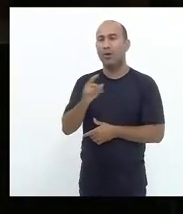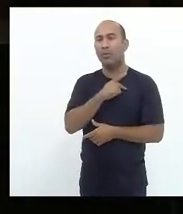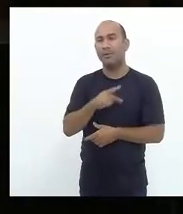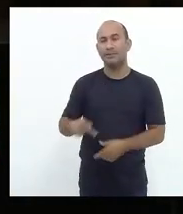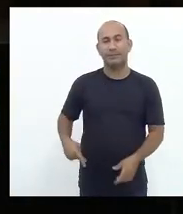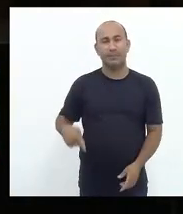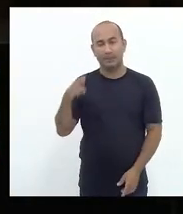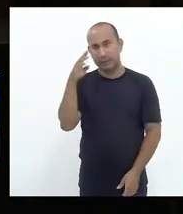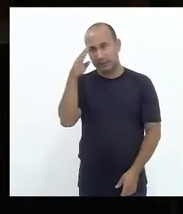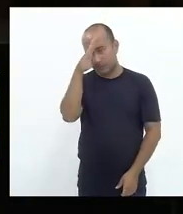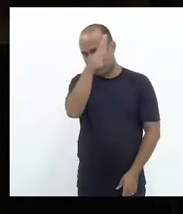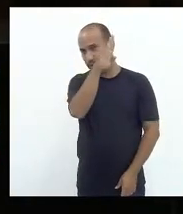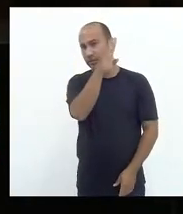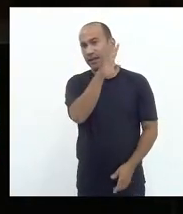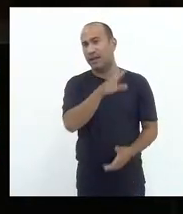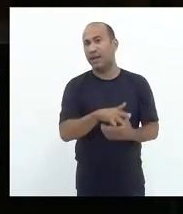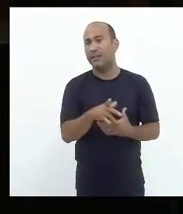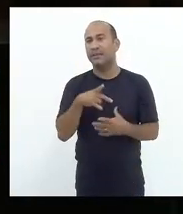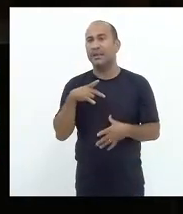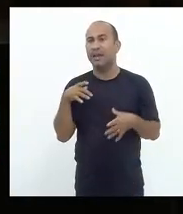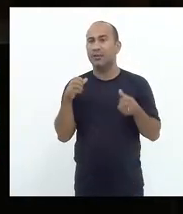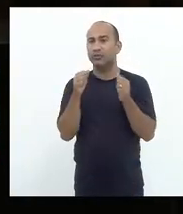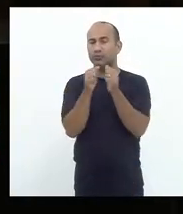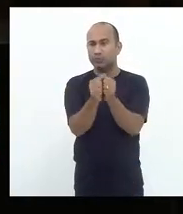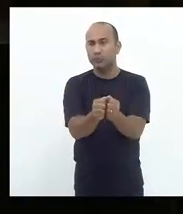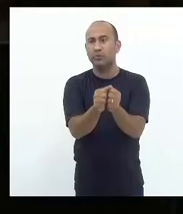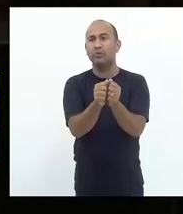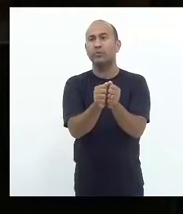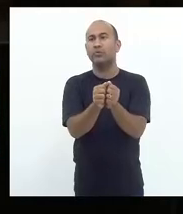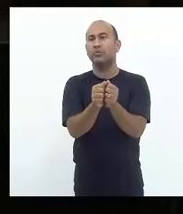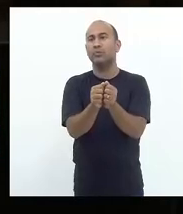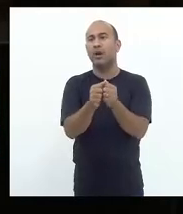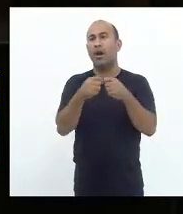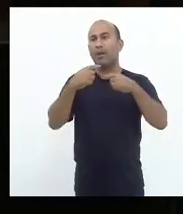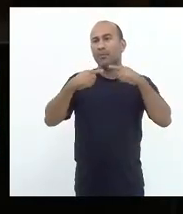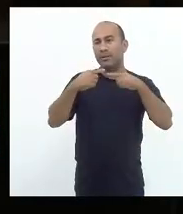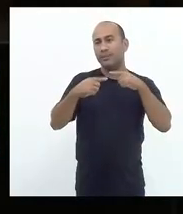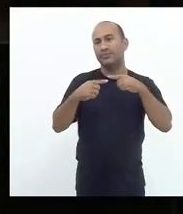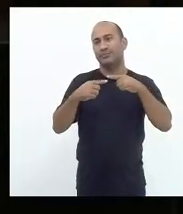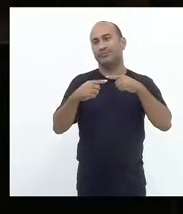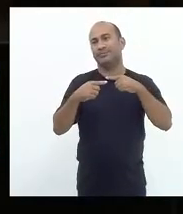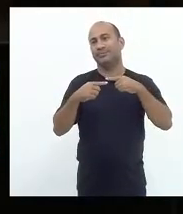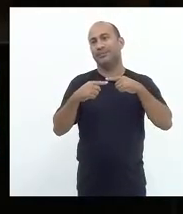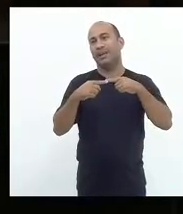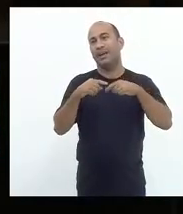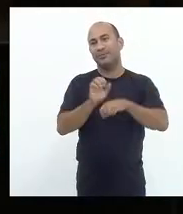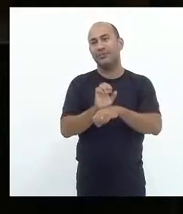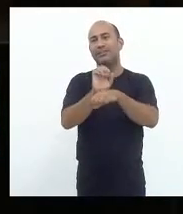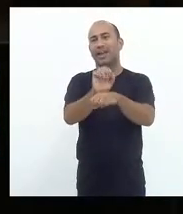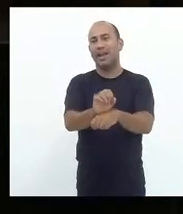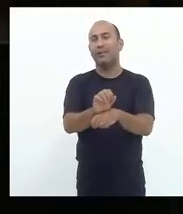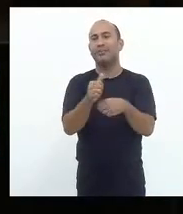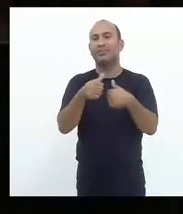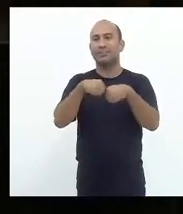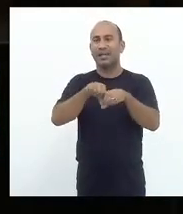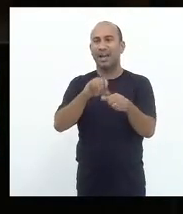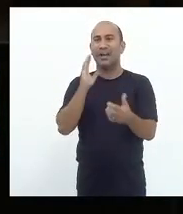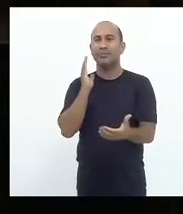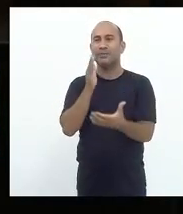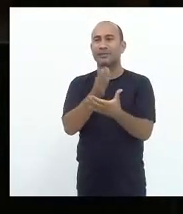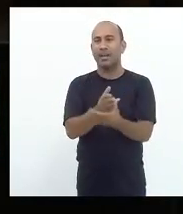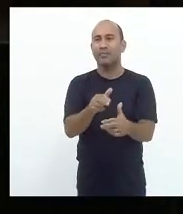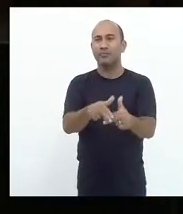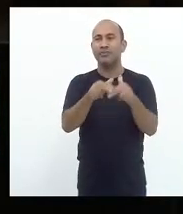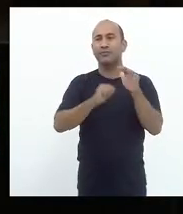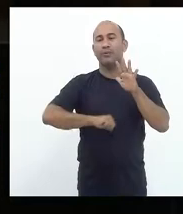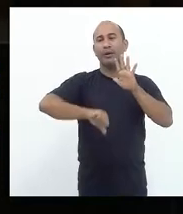República, que é parceiro político do governador do estado, está sendo indiciado por crimes contra